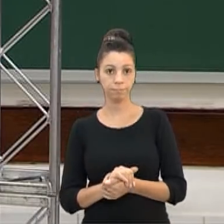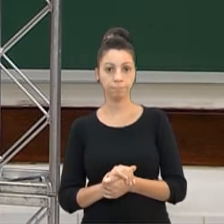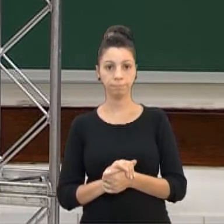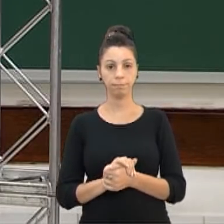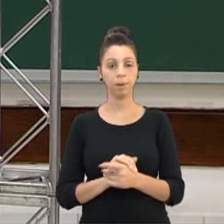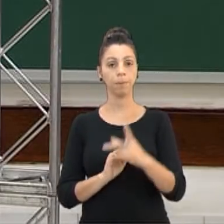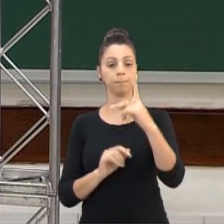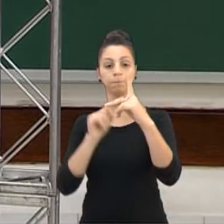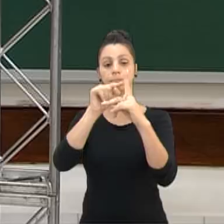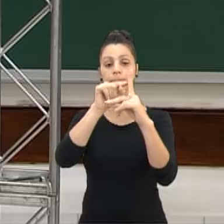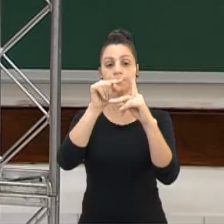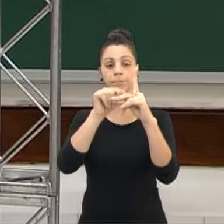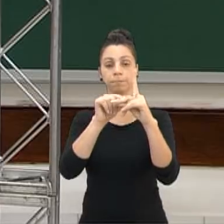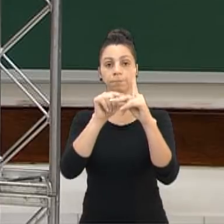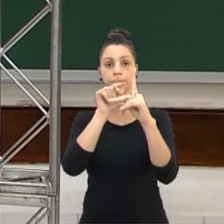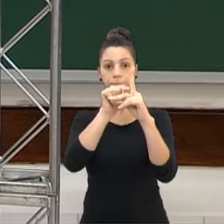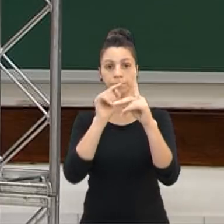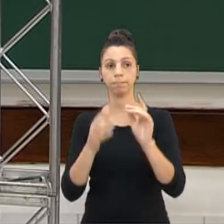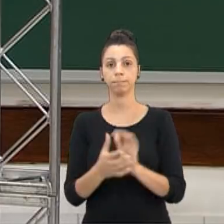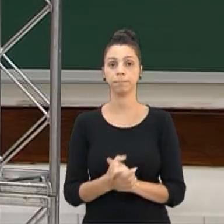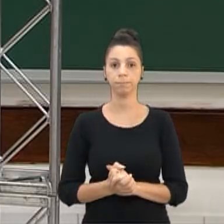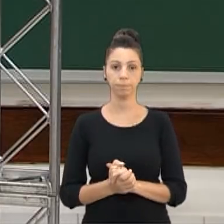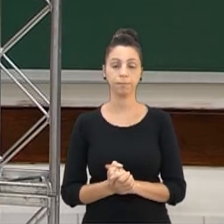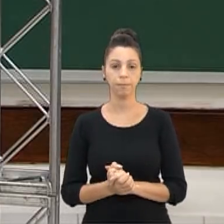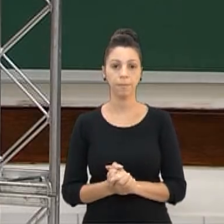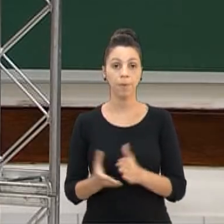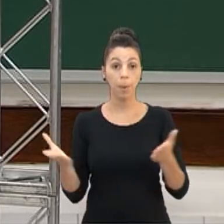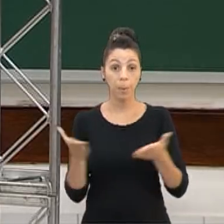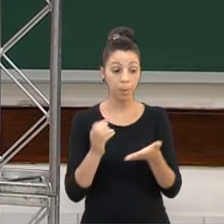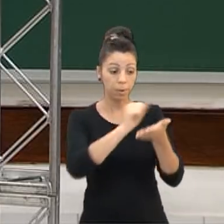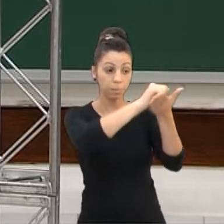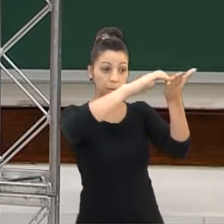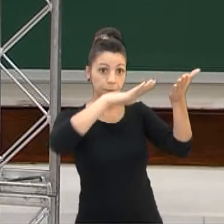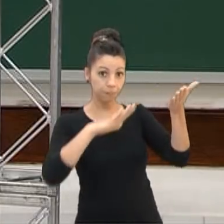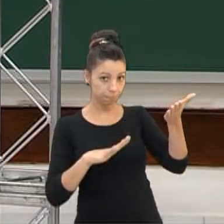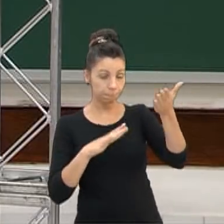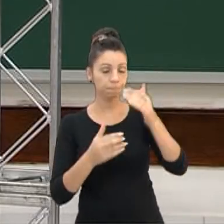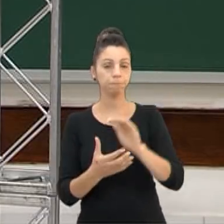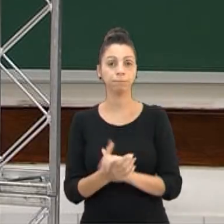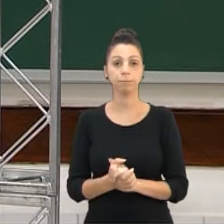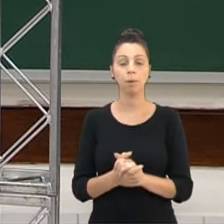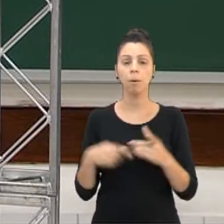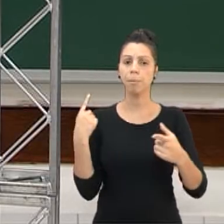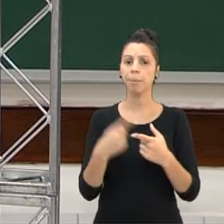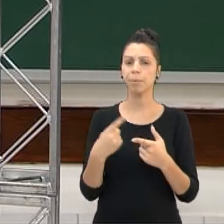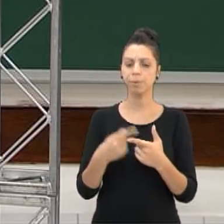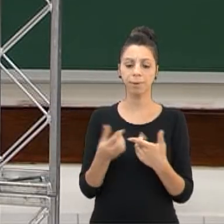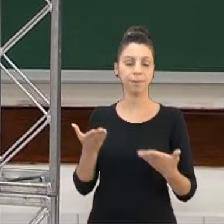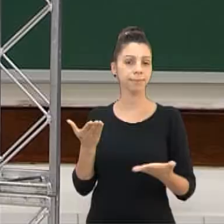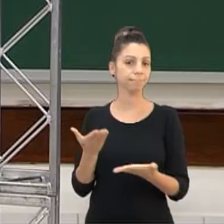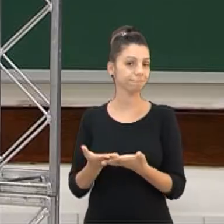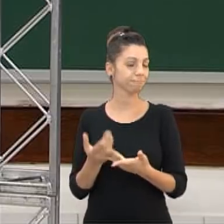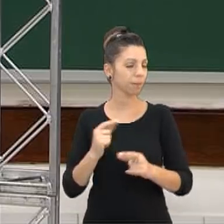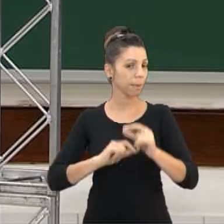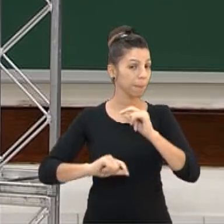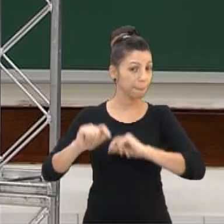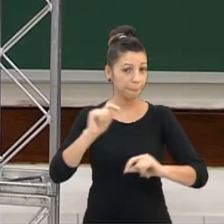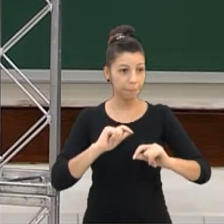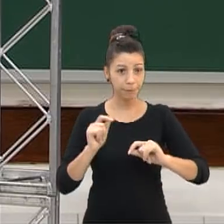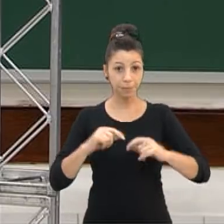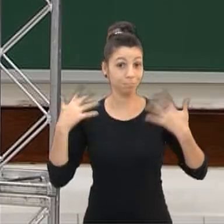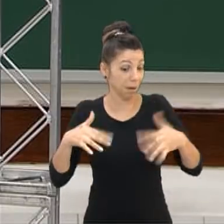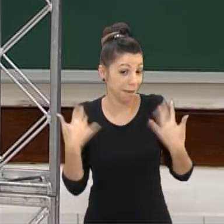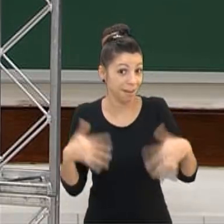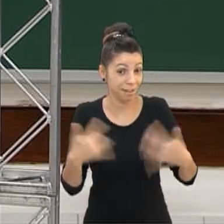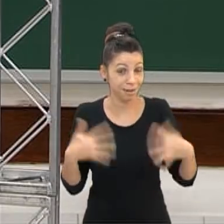engana. Olha lá. Vamos então ao que interessa desta aula. Porque esta aula, gente, ela tem que ser um pouco